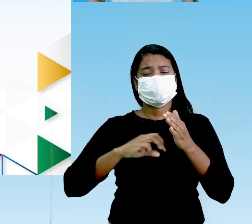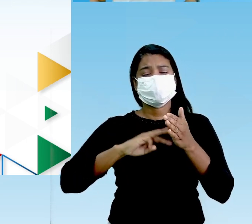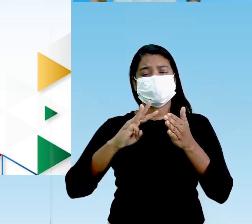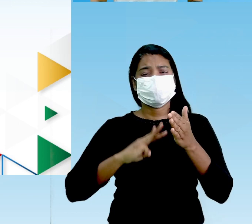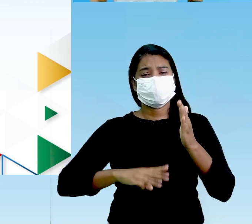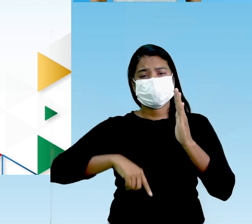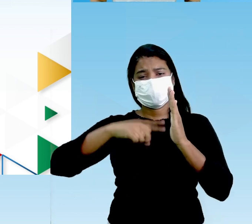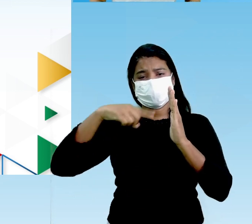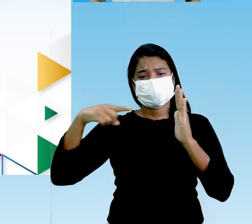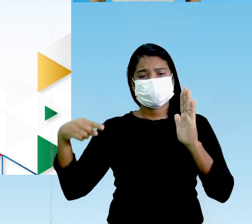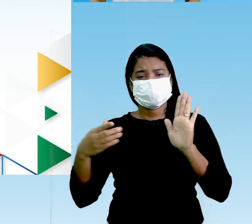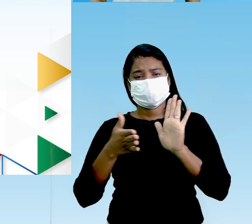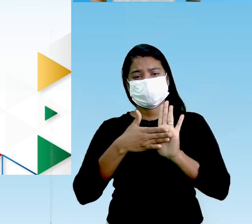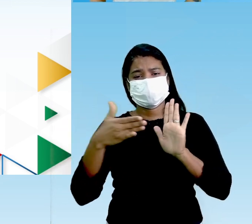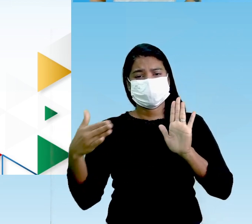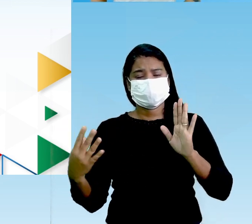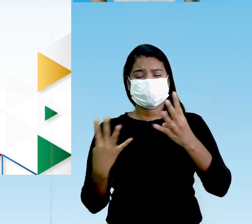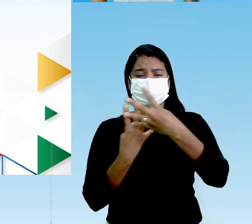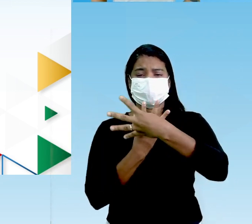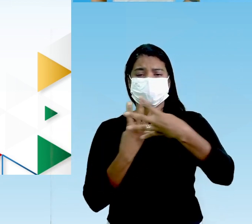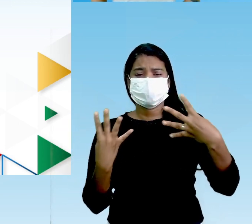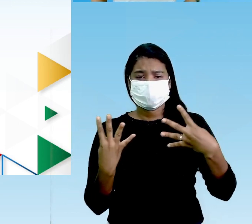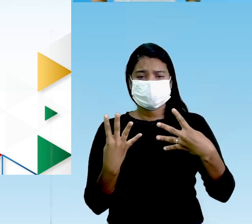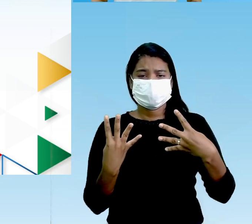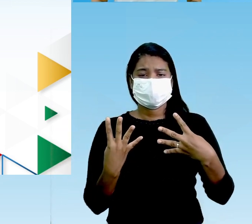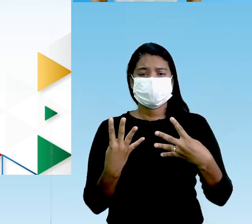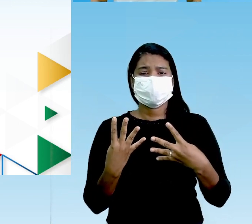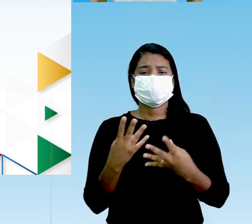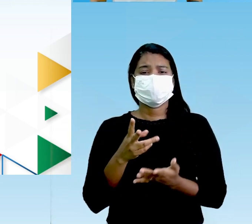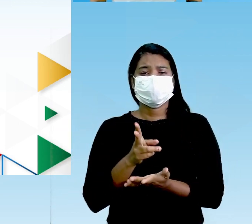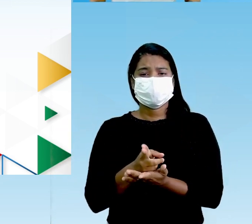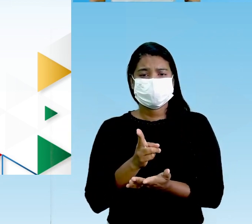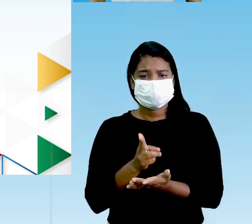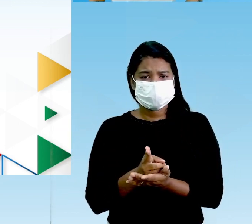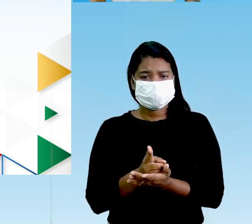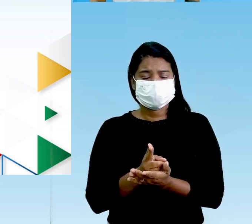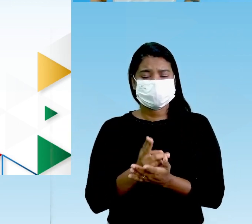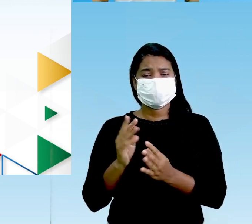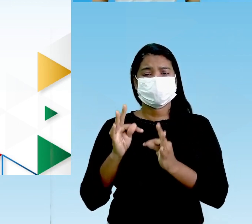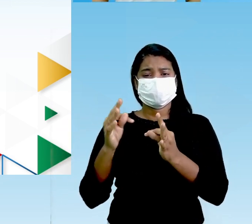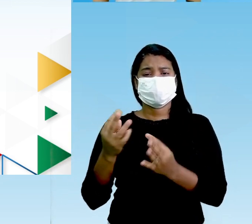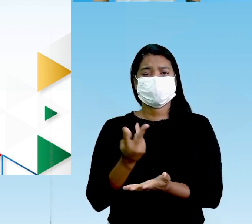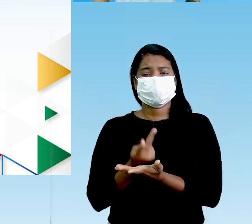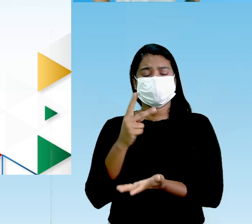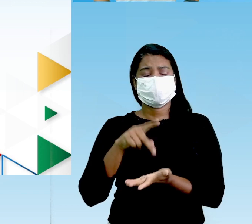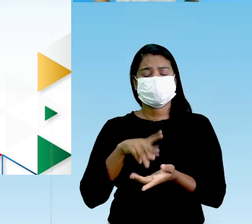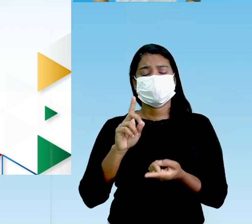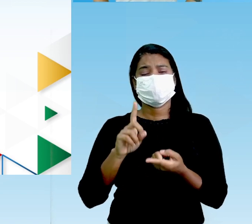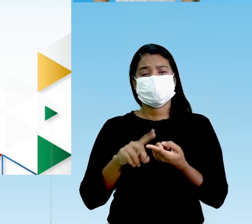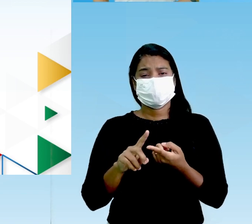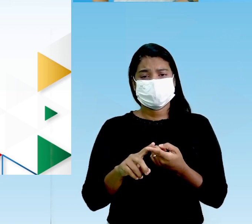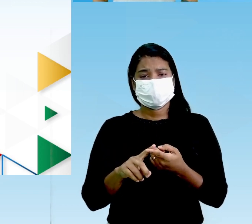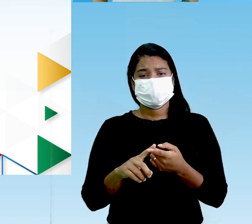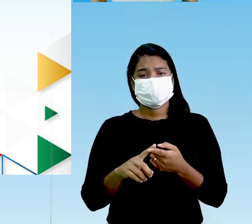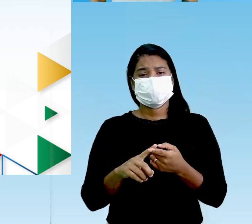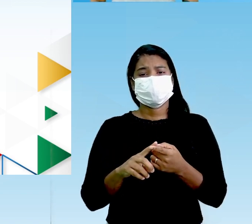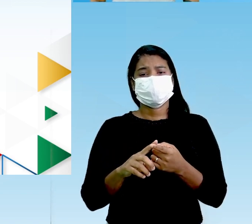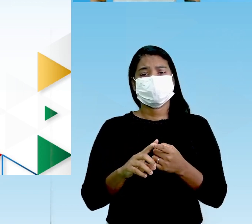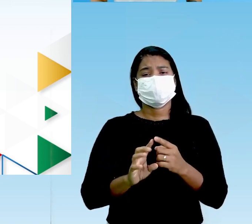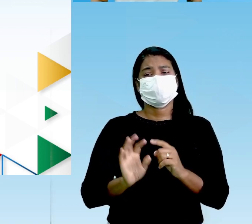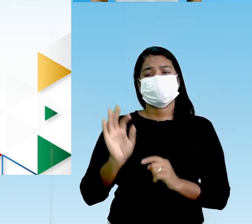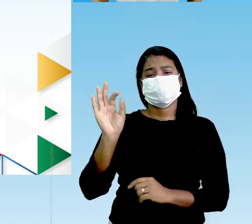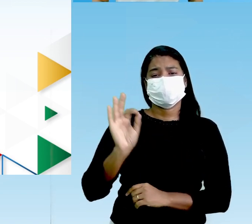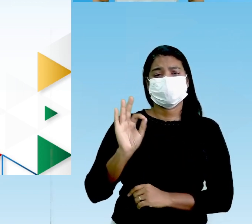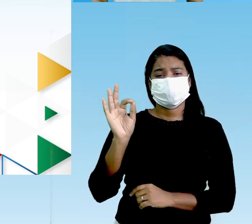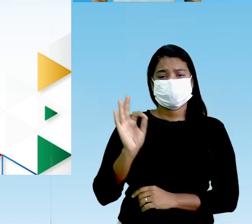fazer pesquisas nas tabelas, e aí você vai trabalhar frequência absoluta e relativa, precisa muito da taxa, tá bom? Porque da taxa eu multiplico